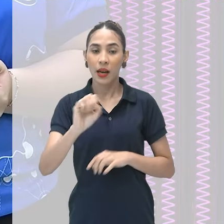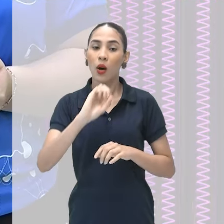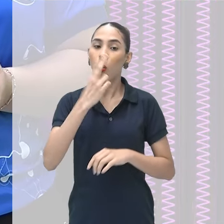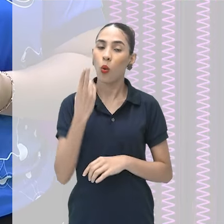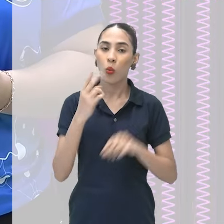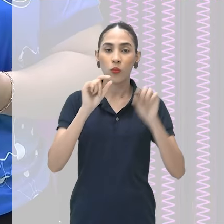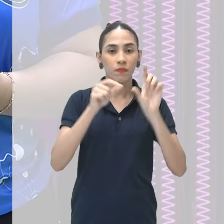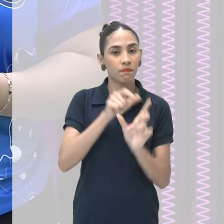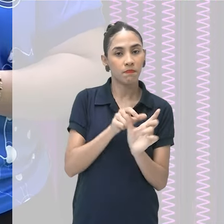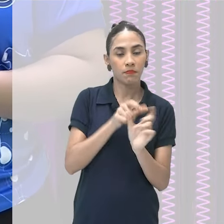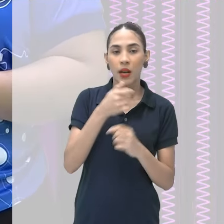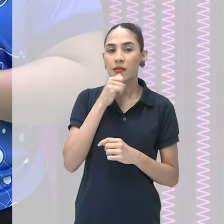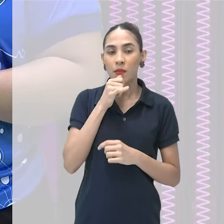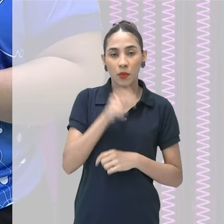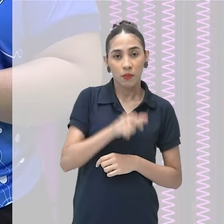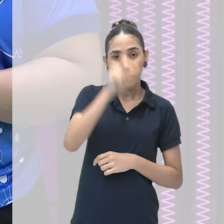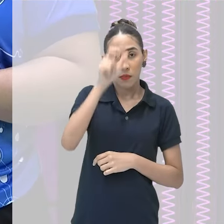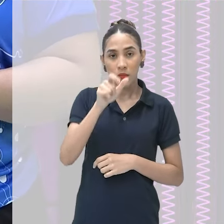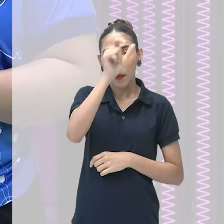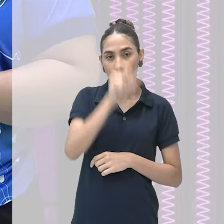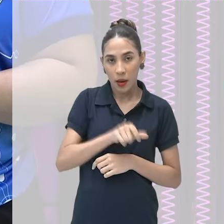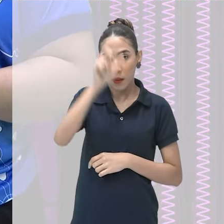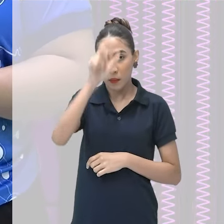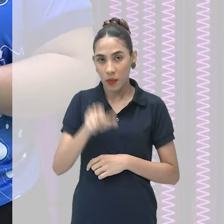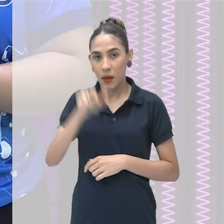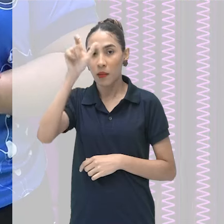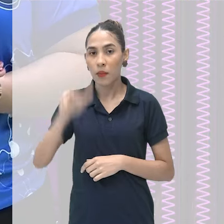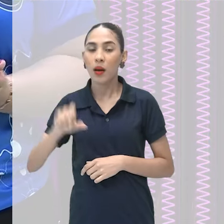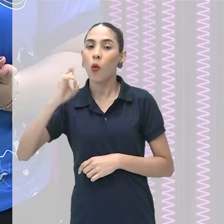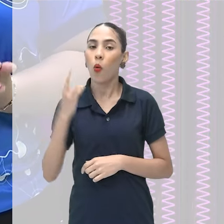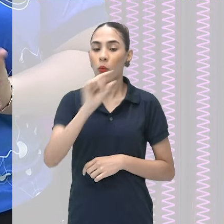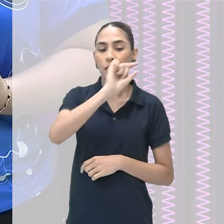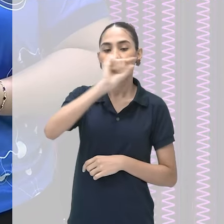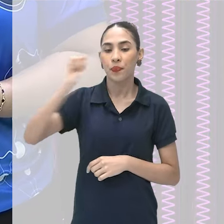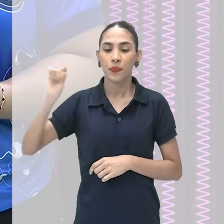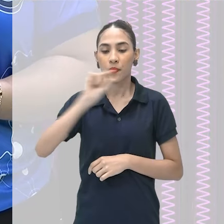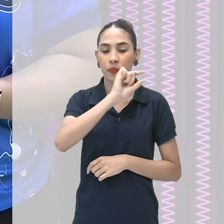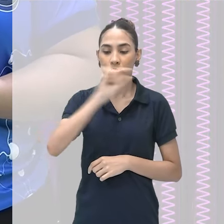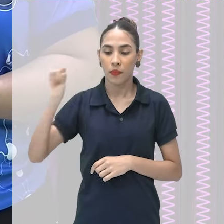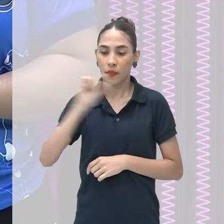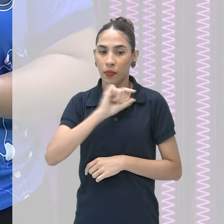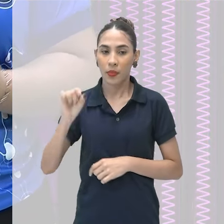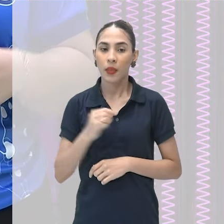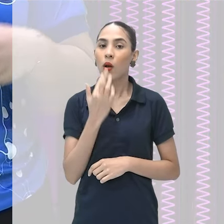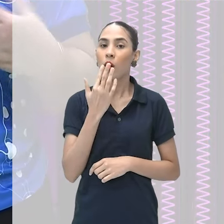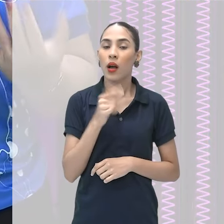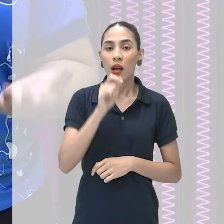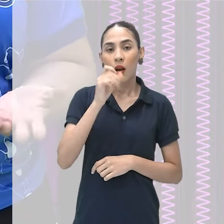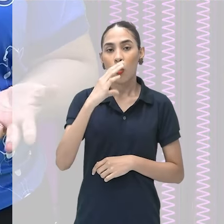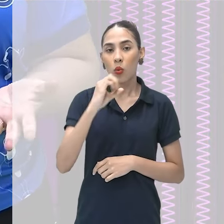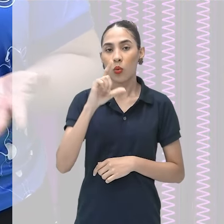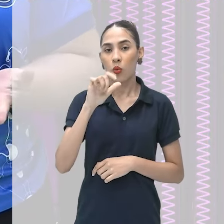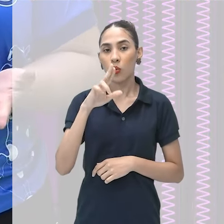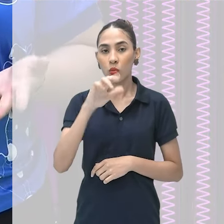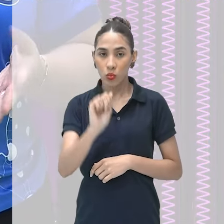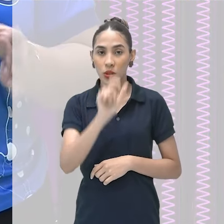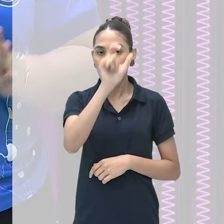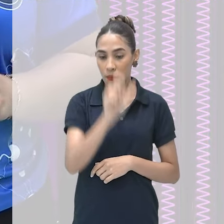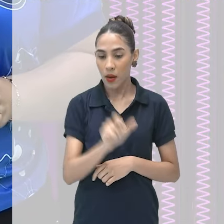colunas, e nós temos aqui o gráfico que está com as colunas em azul, todas estão em